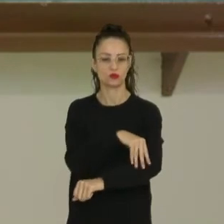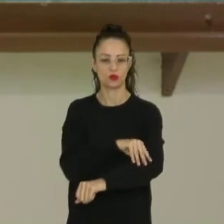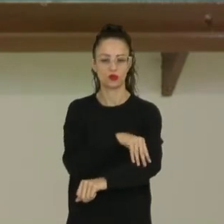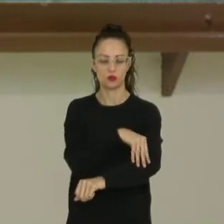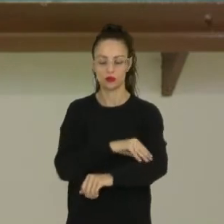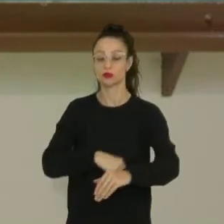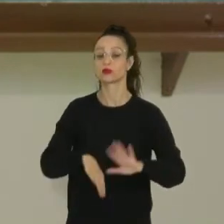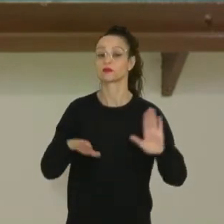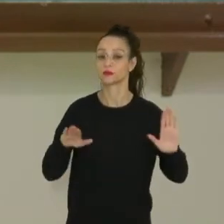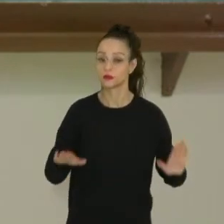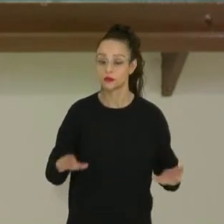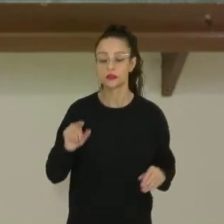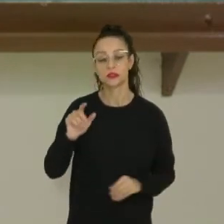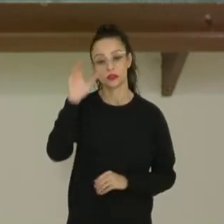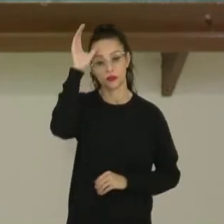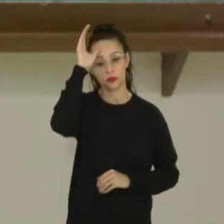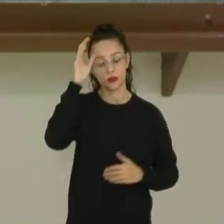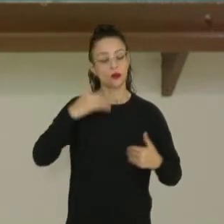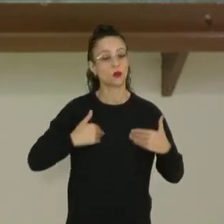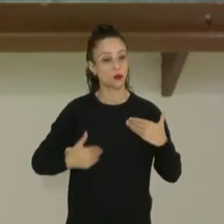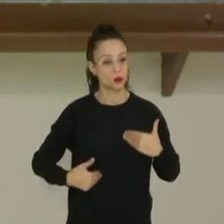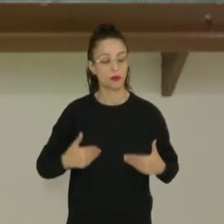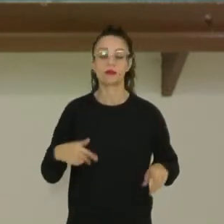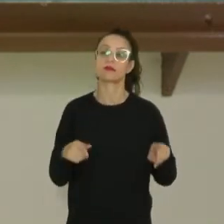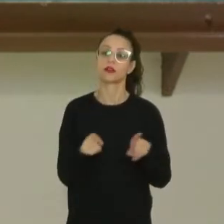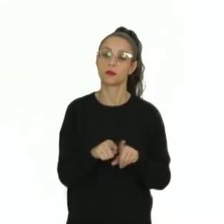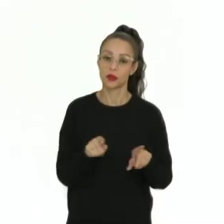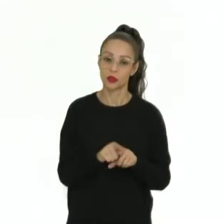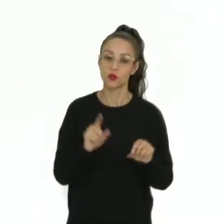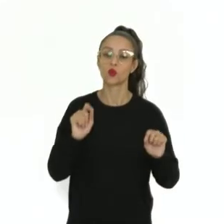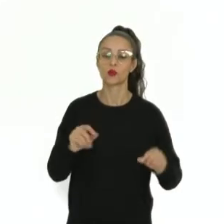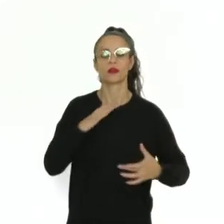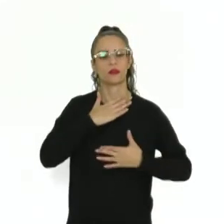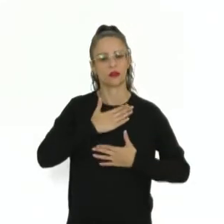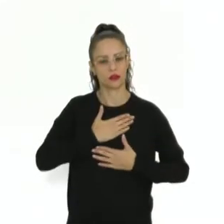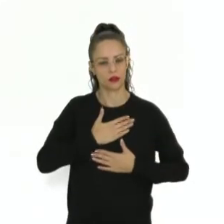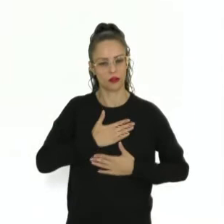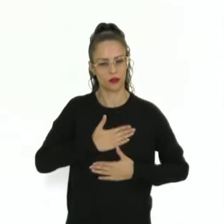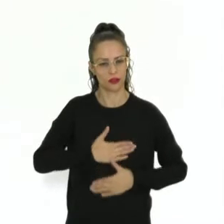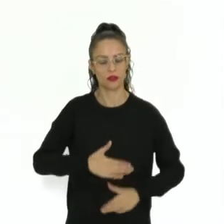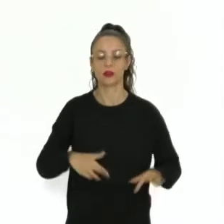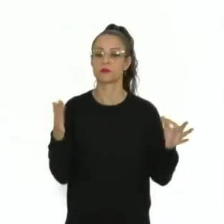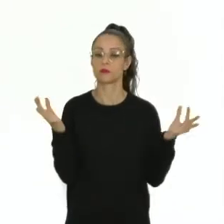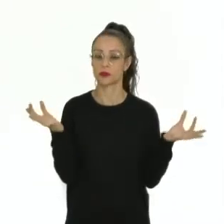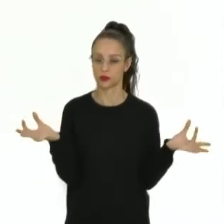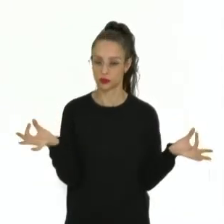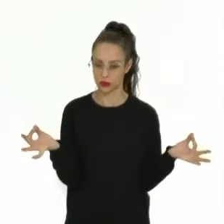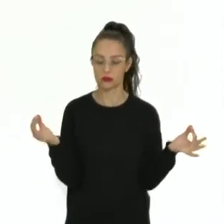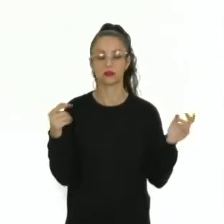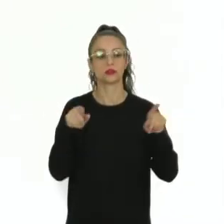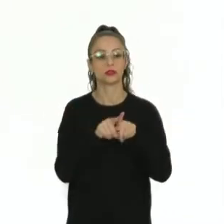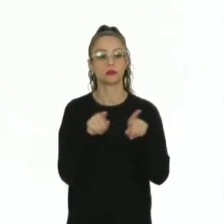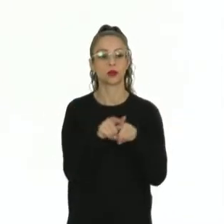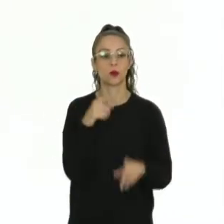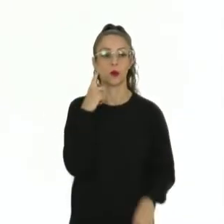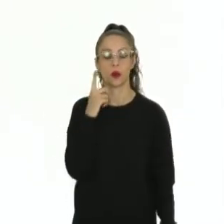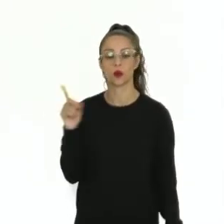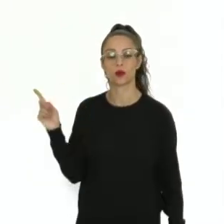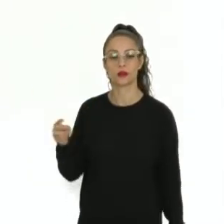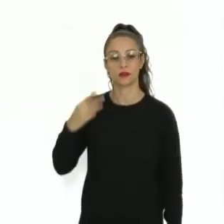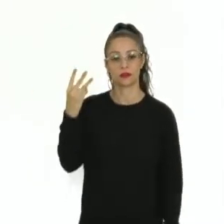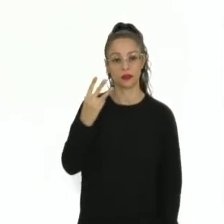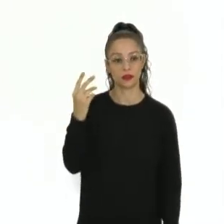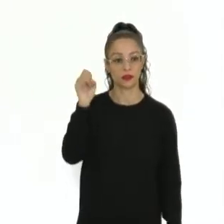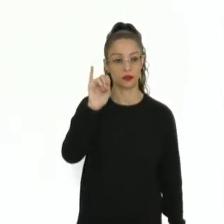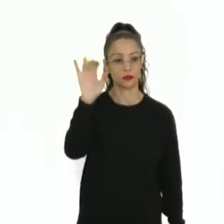musculares. A conscientização corporal também trabalha o relaxamento, né, a meditação. Então verifiquem ali que na terceira imagem